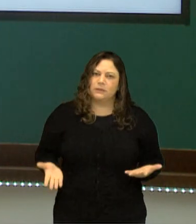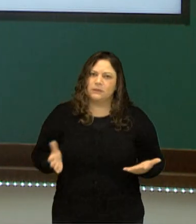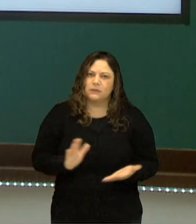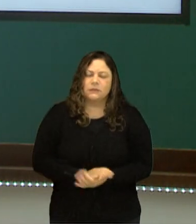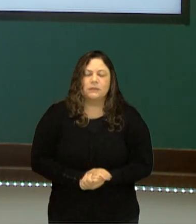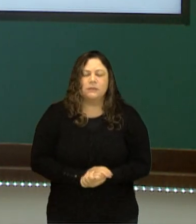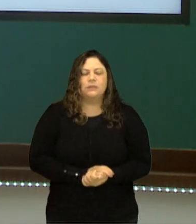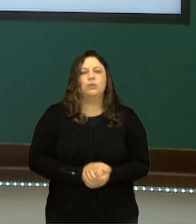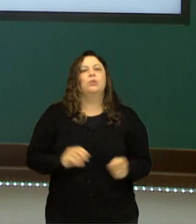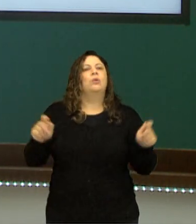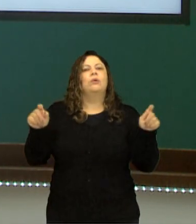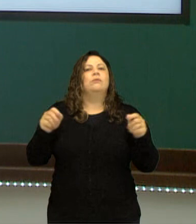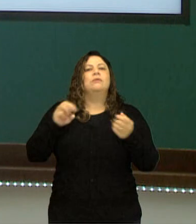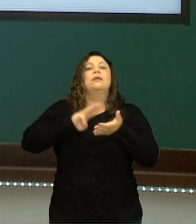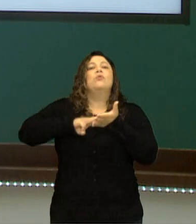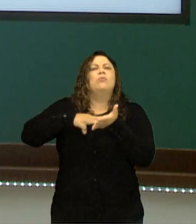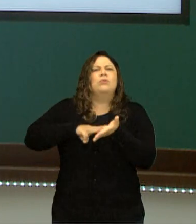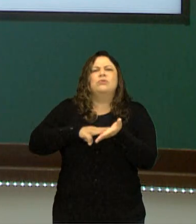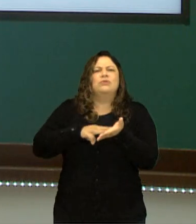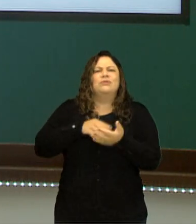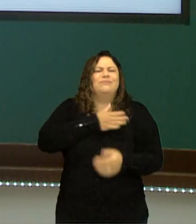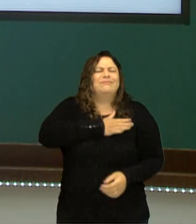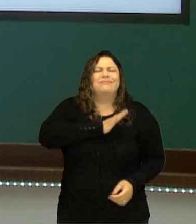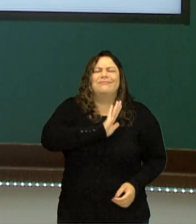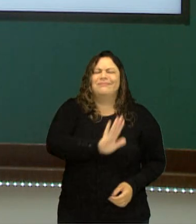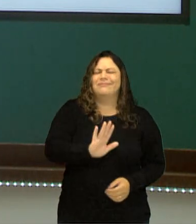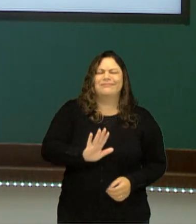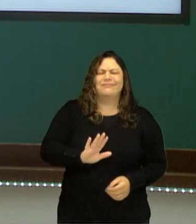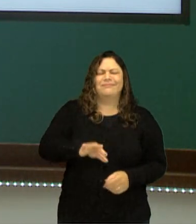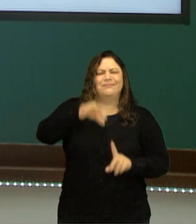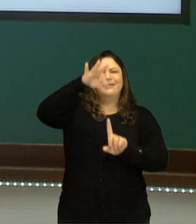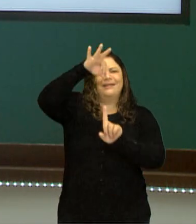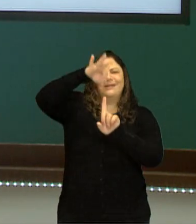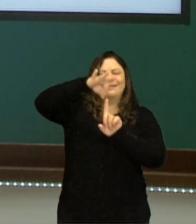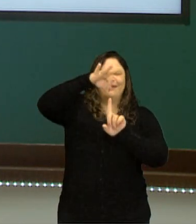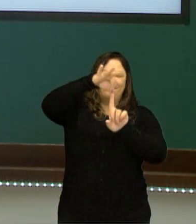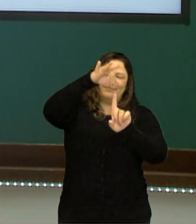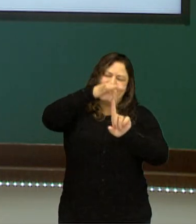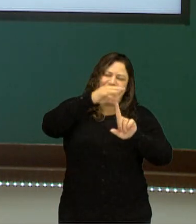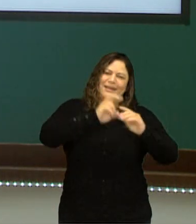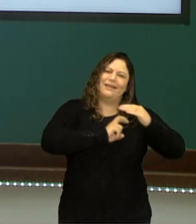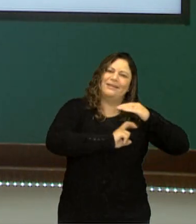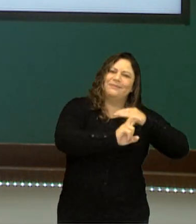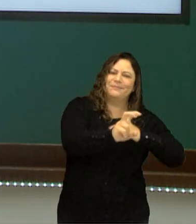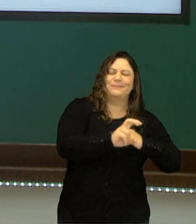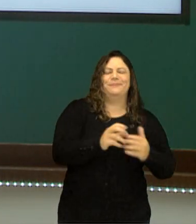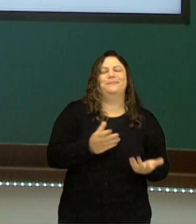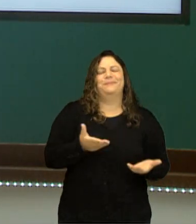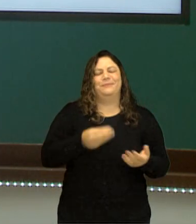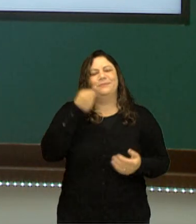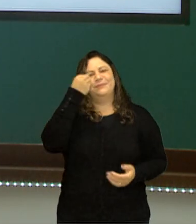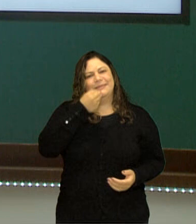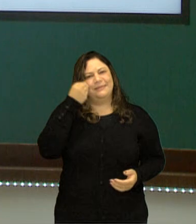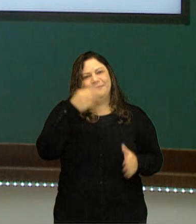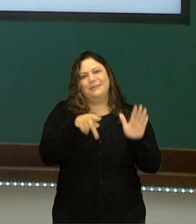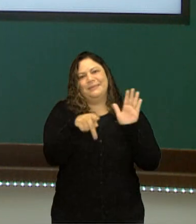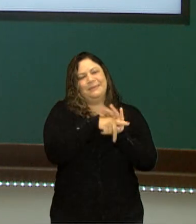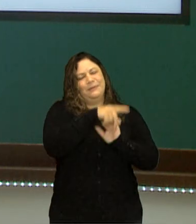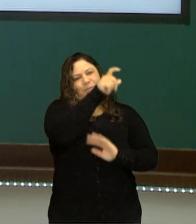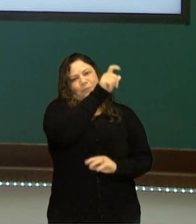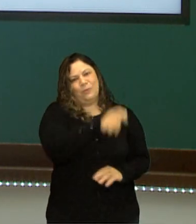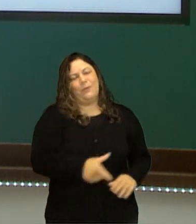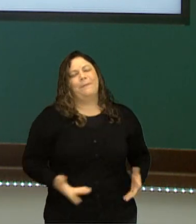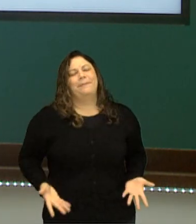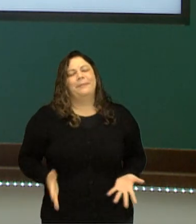não conseguiu encontrar a mulher. O início era a complicação, né? Tínhamos a possibilidade de encontro. Ela convidou ele para o